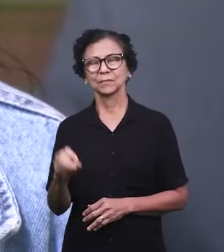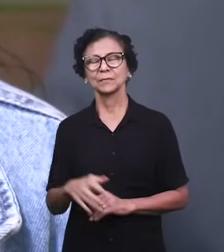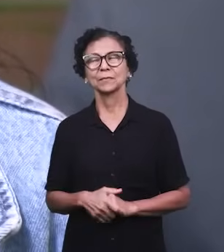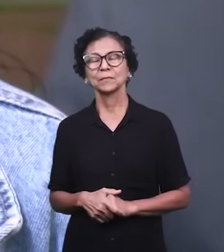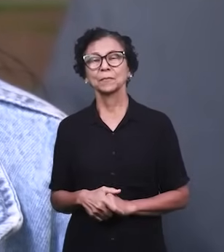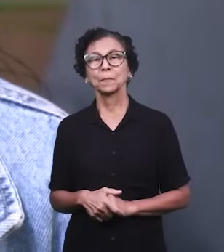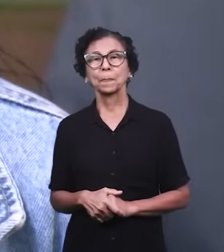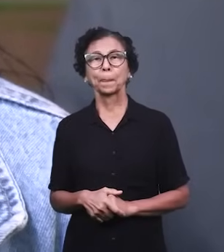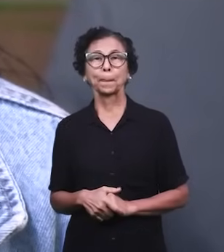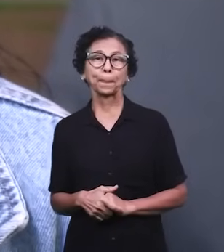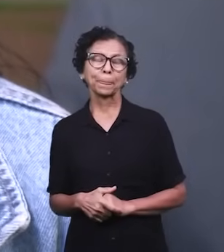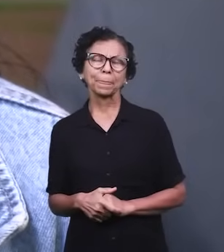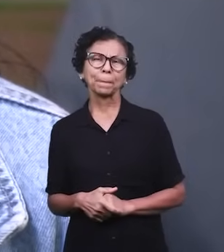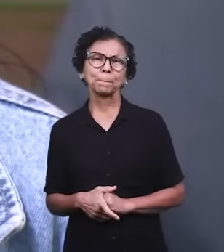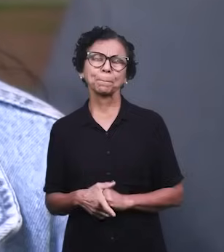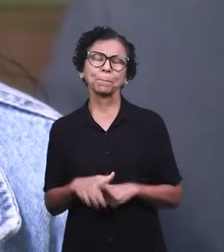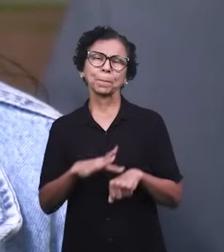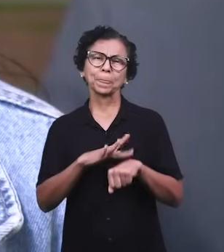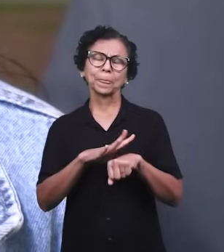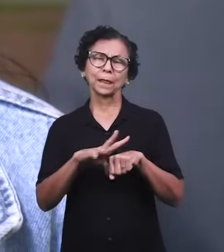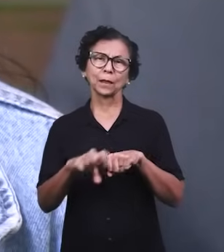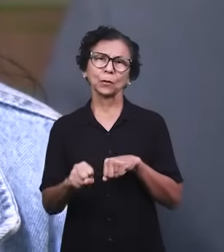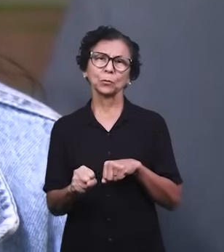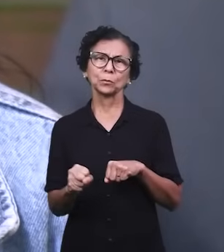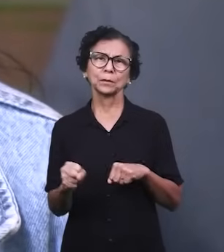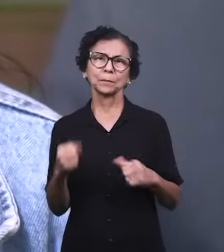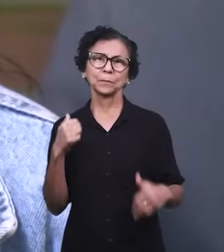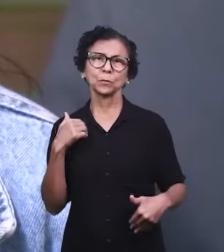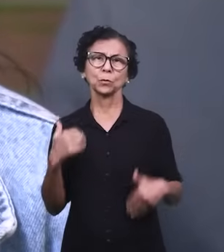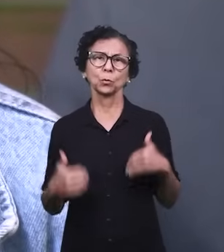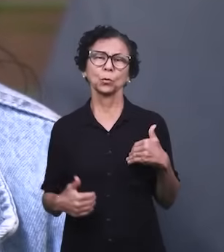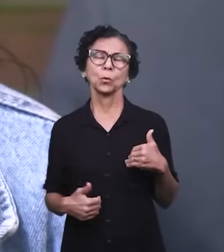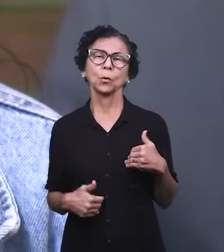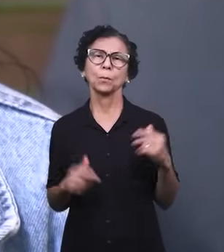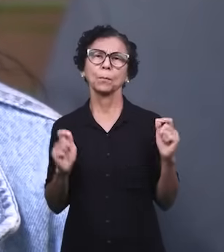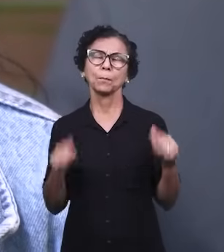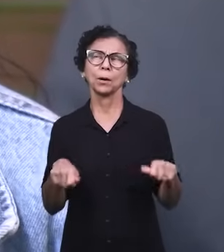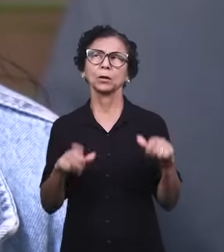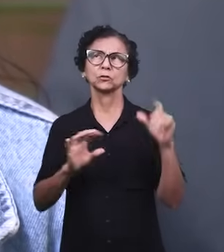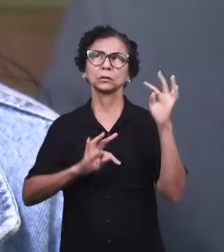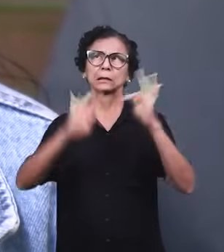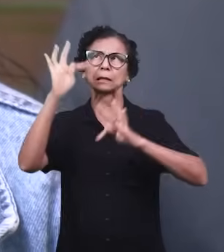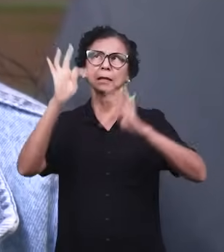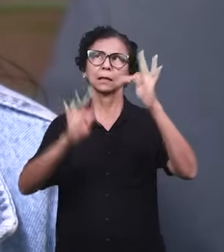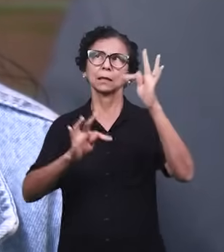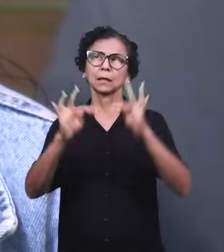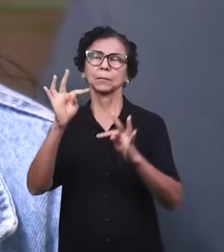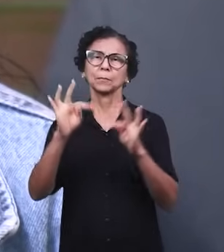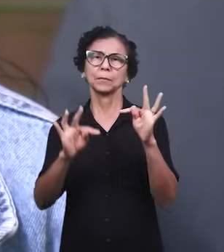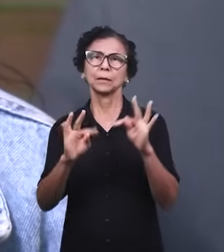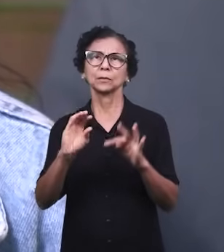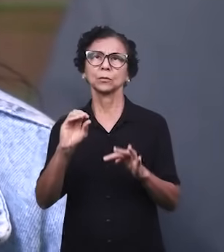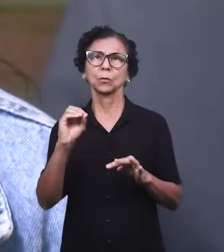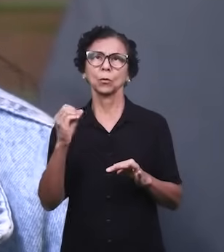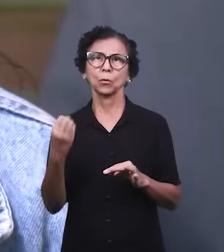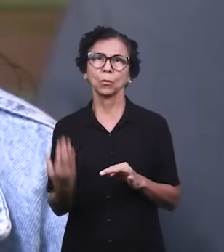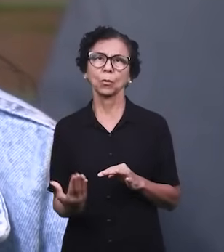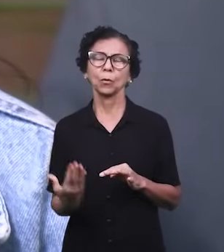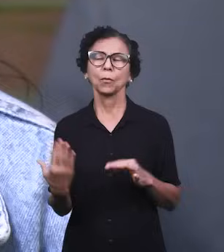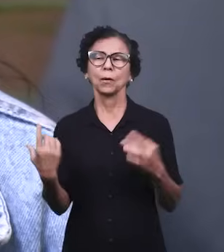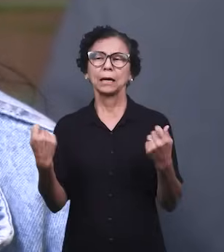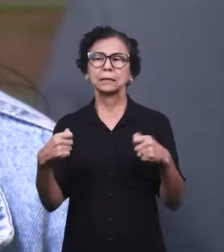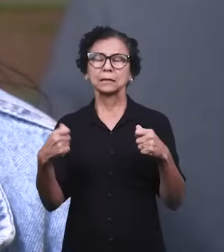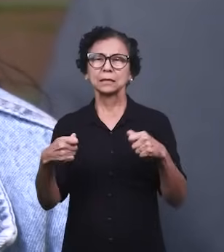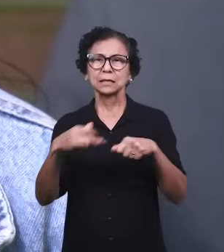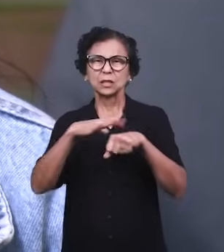de perguntar se a cura ela pode vir através de um tratamento ou se é necessário que o Senhor cure totalmente,